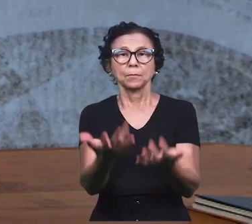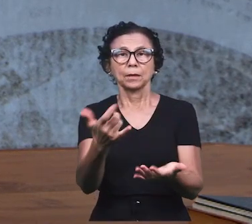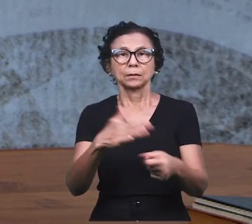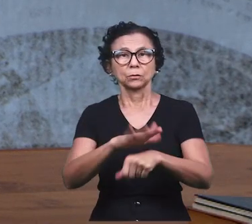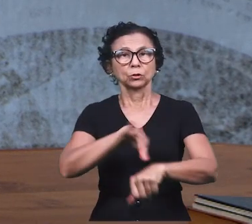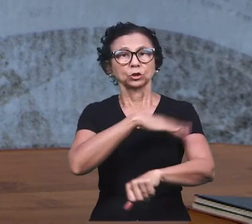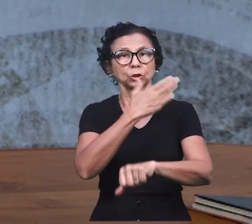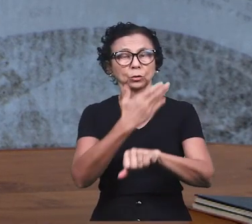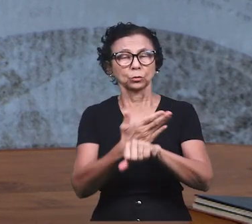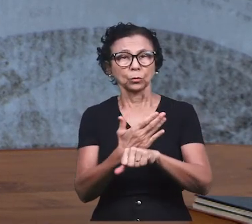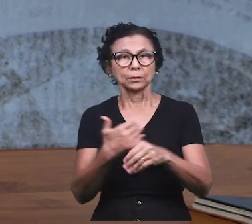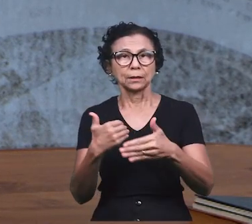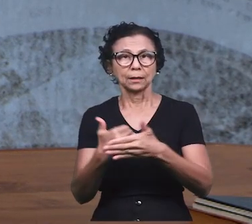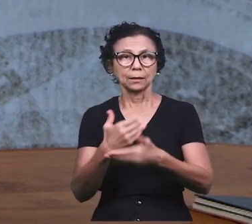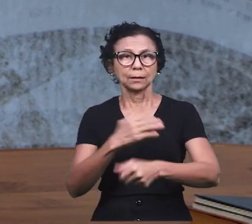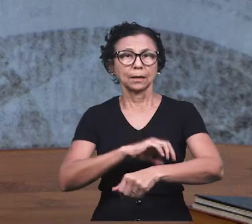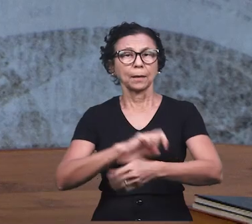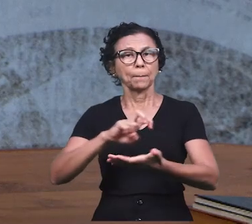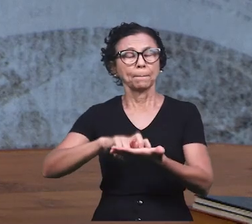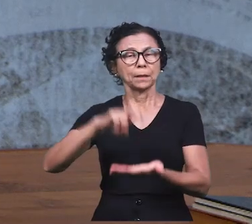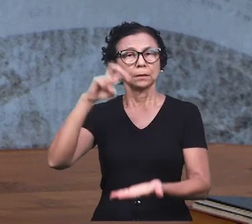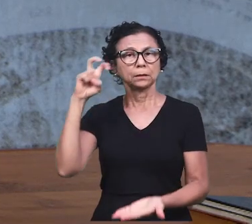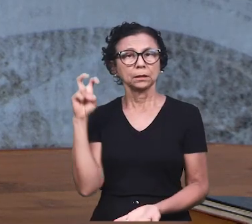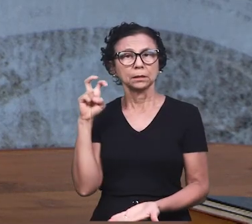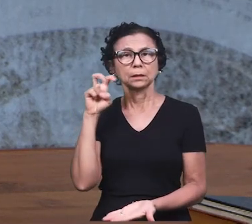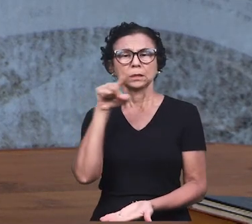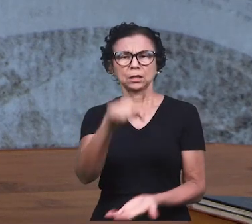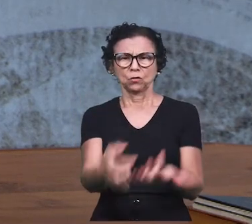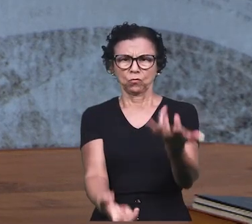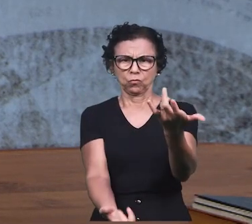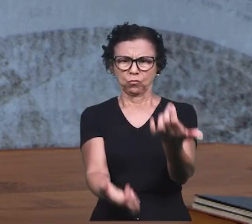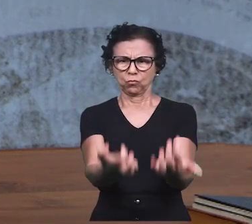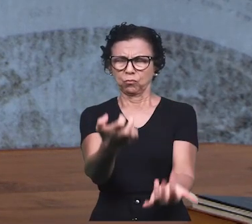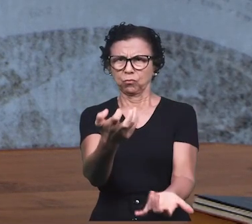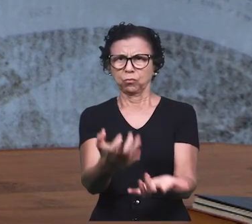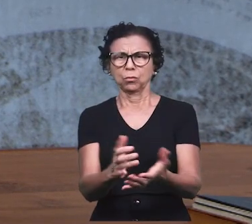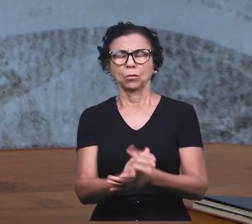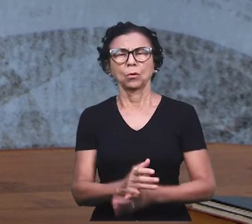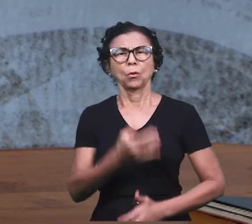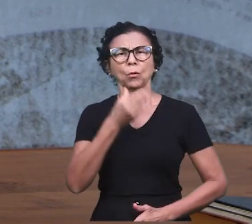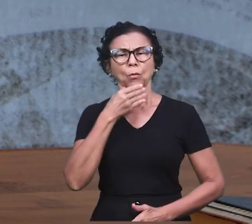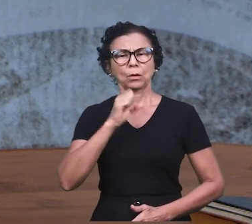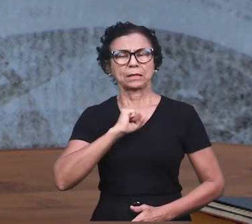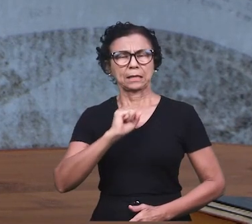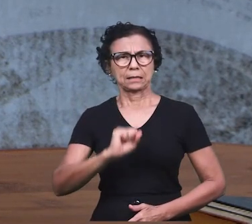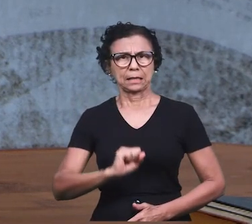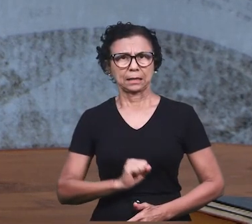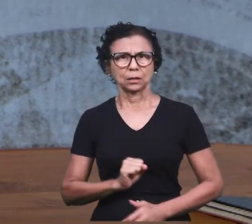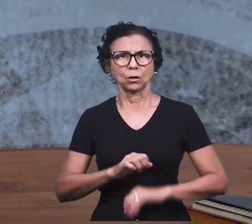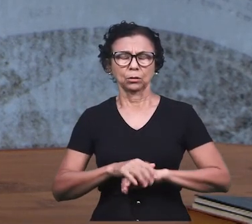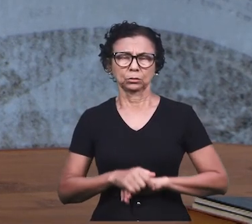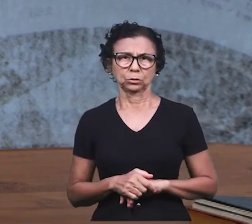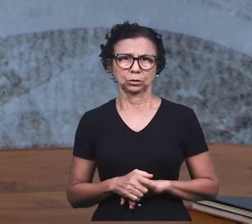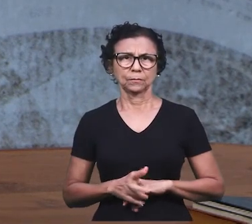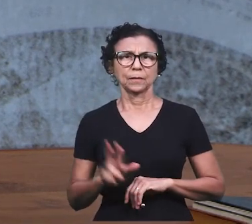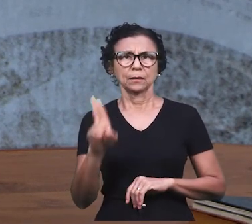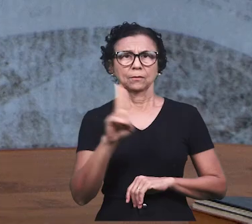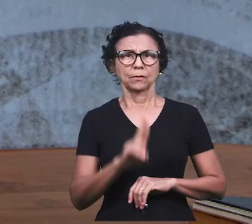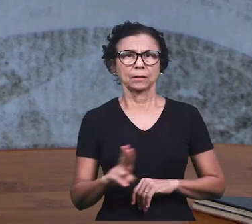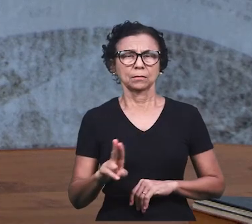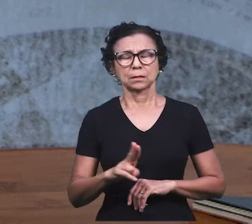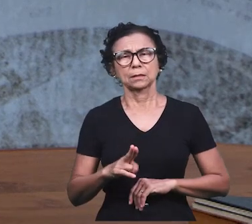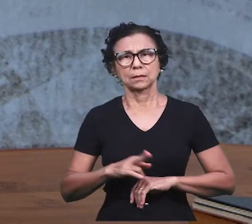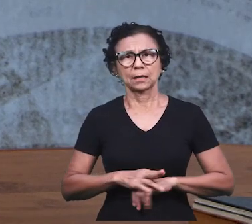o fogo do altar arderá nele. E o sacerdote vestirá sua veste de linho, e vestirá